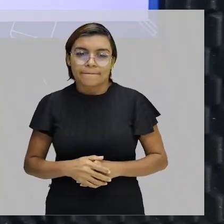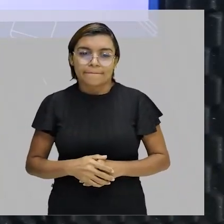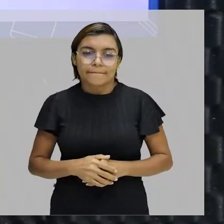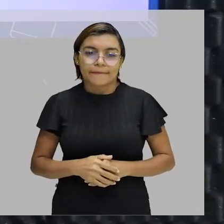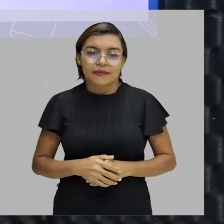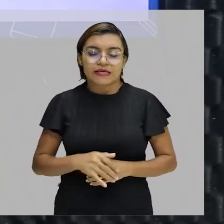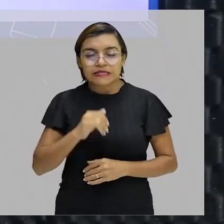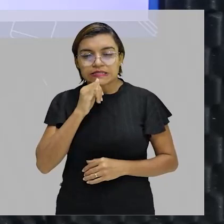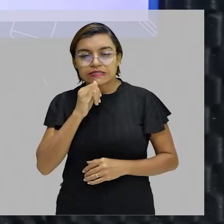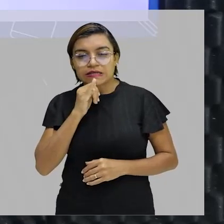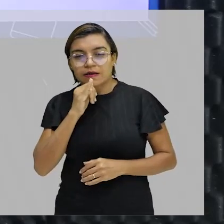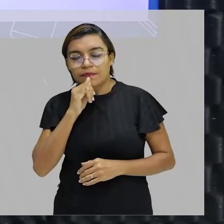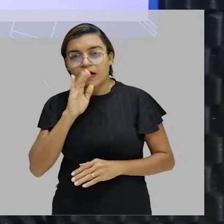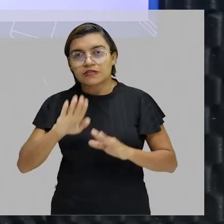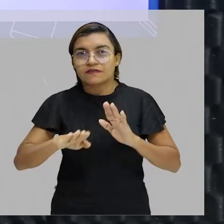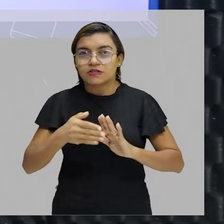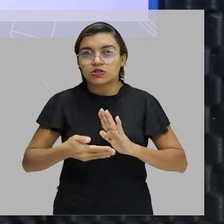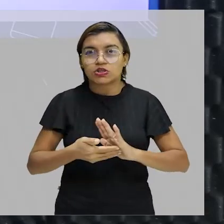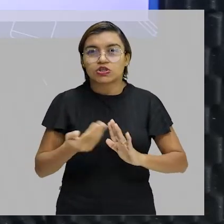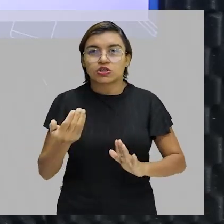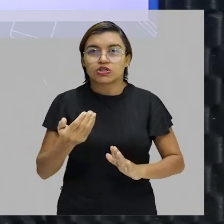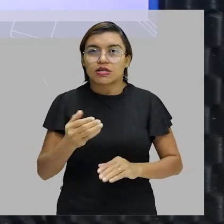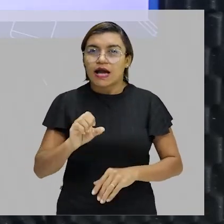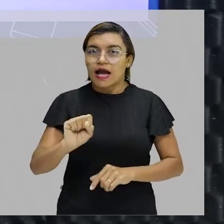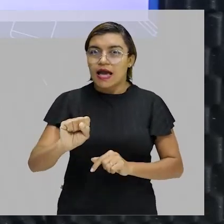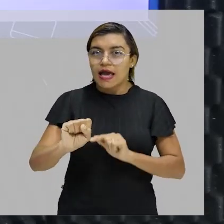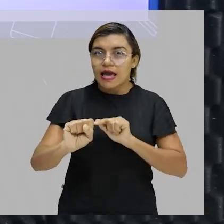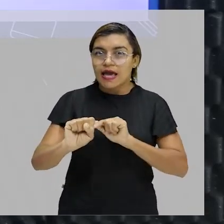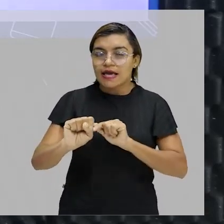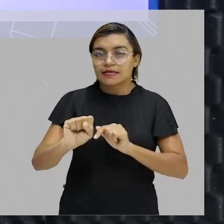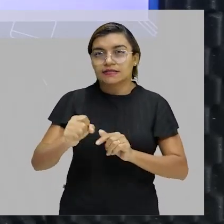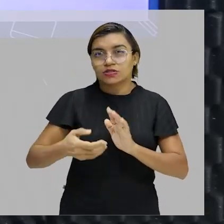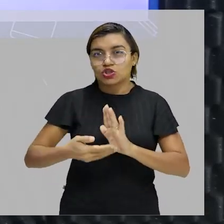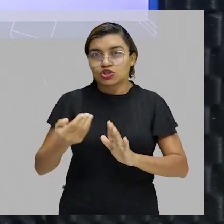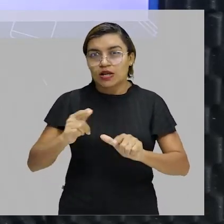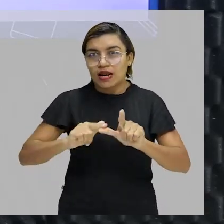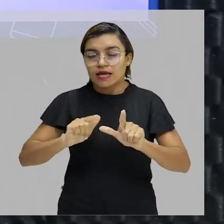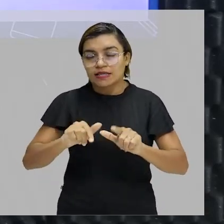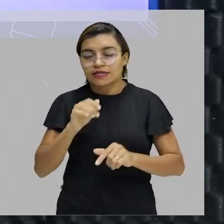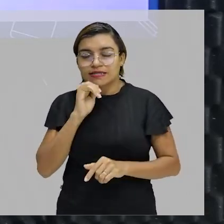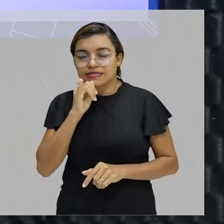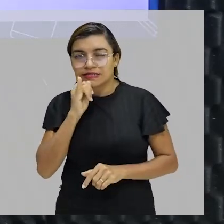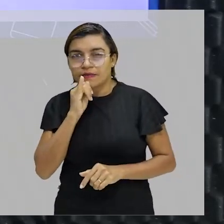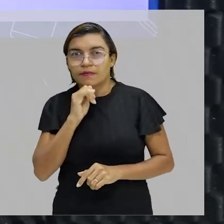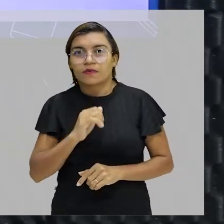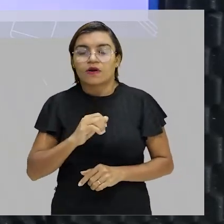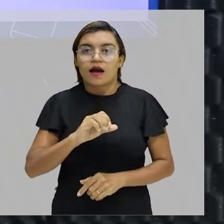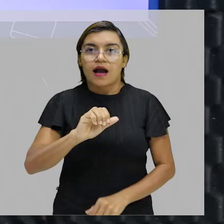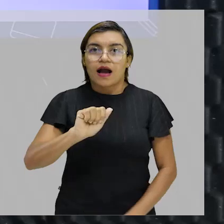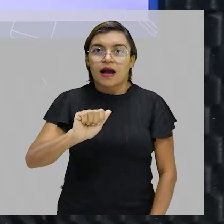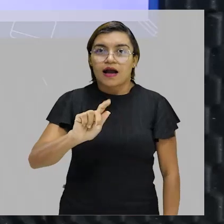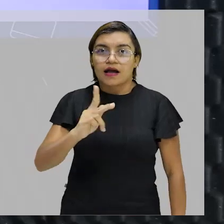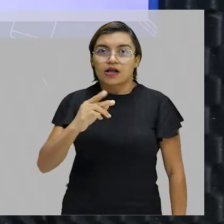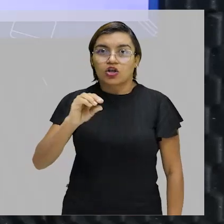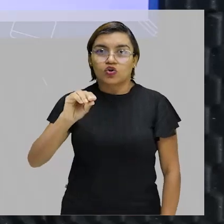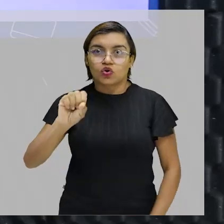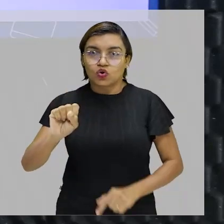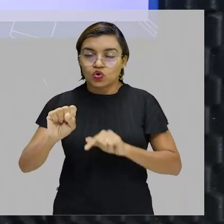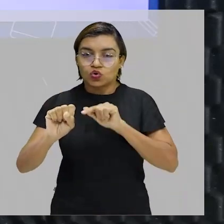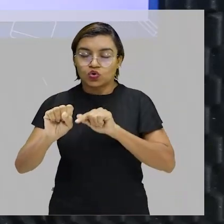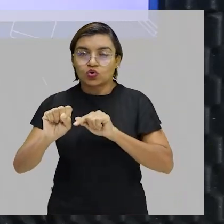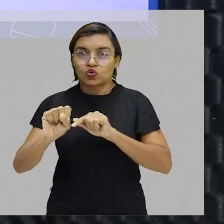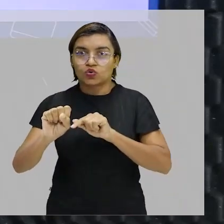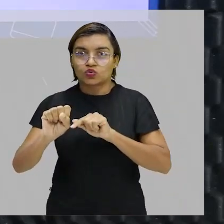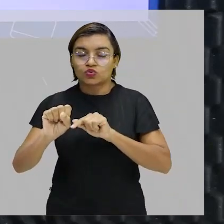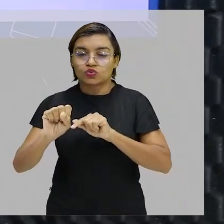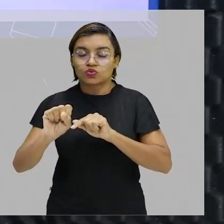letra S na hora da fala, né? Os alhos estão embalados. A pessoa vai entender que você está se